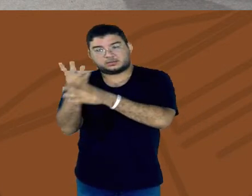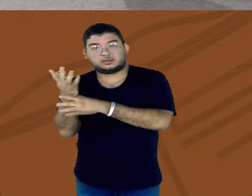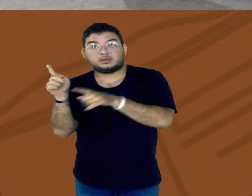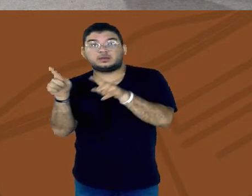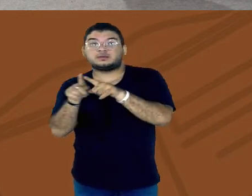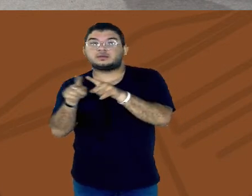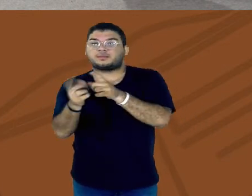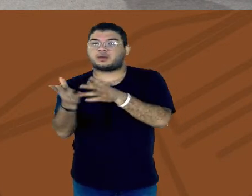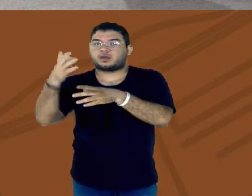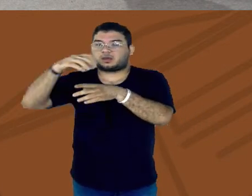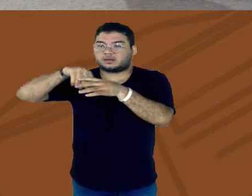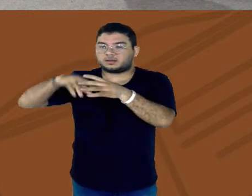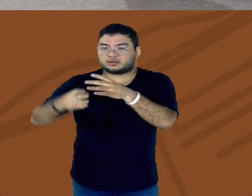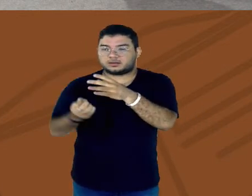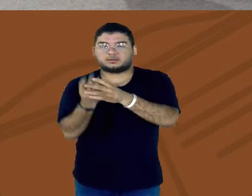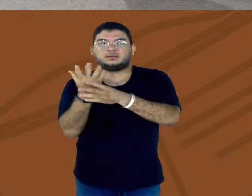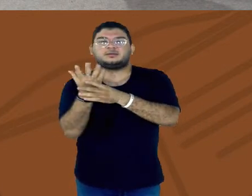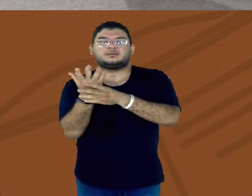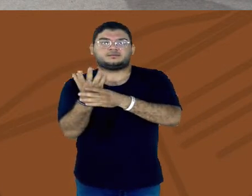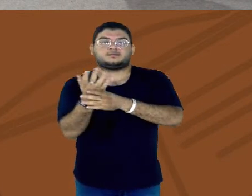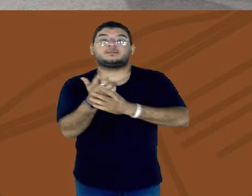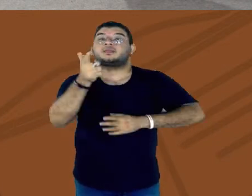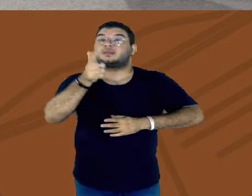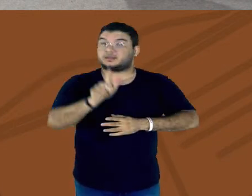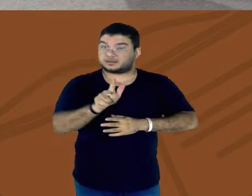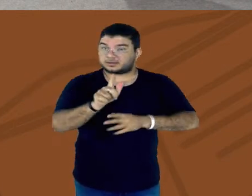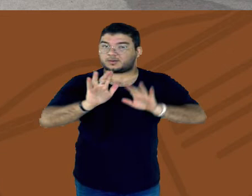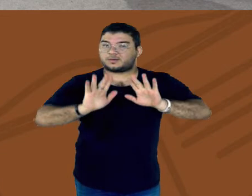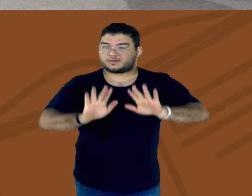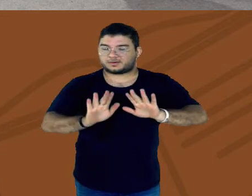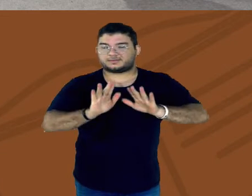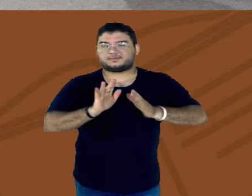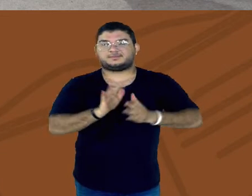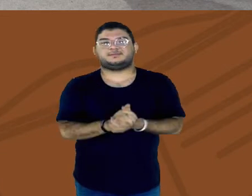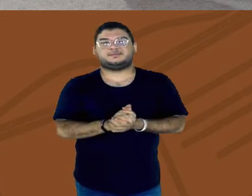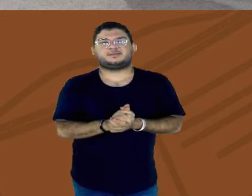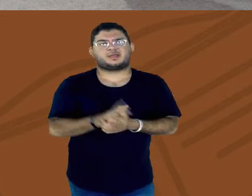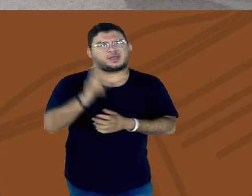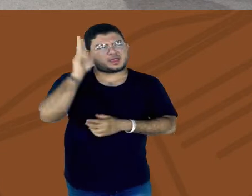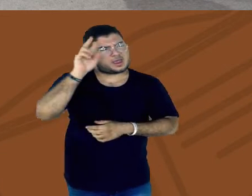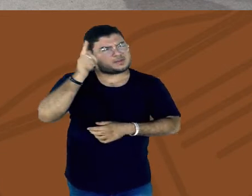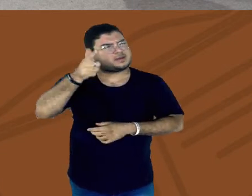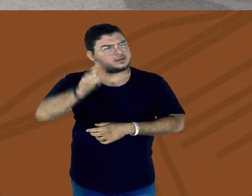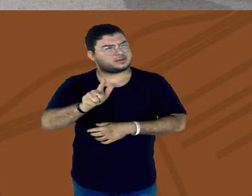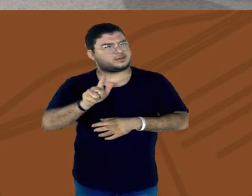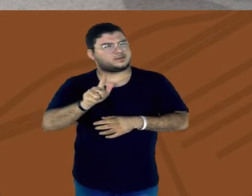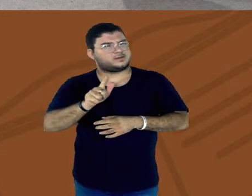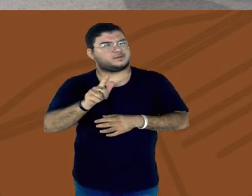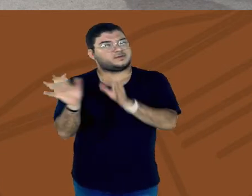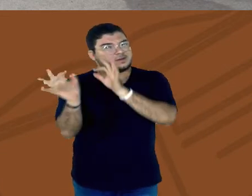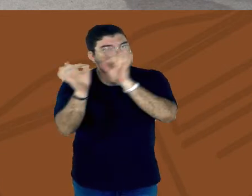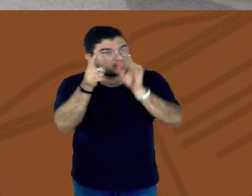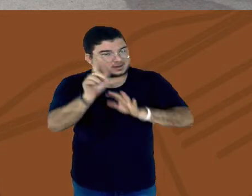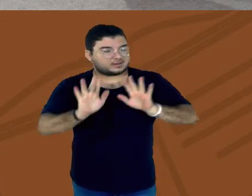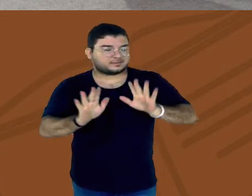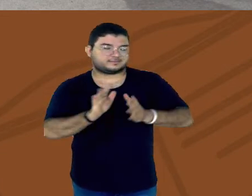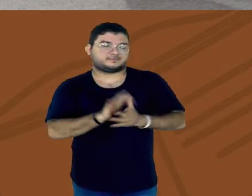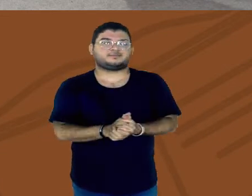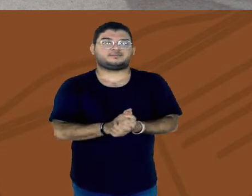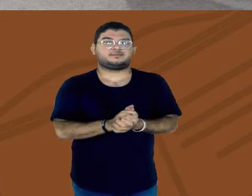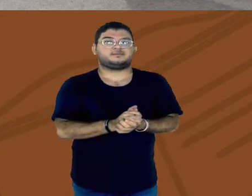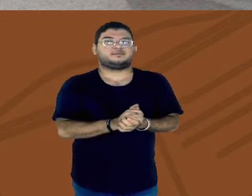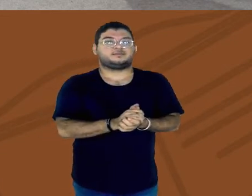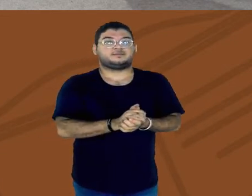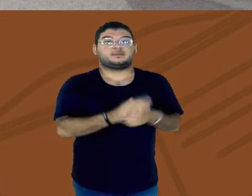e glândulas mistas. Repete para mim, professor, por gentileza, eu dei uma saidinha aqui durante a aula e não vi essa parte. Repito, então vamos